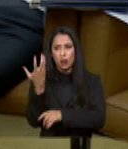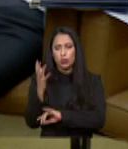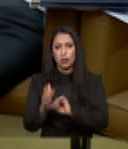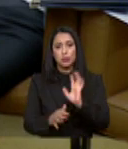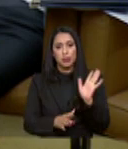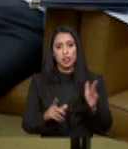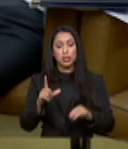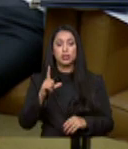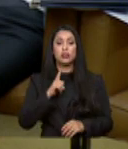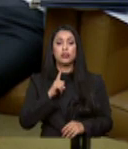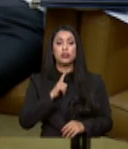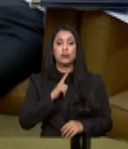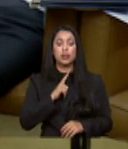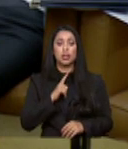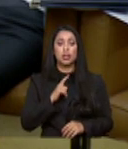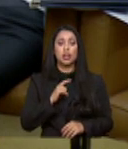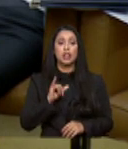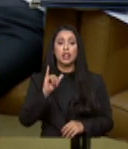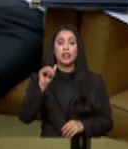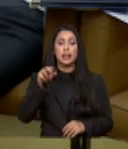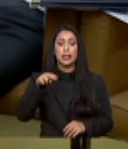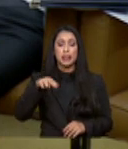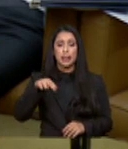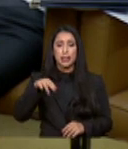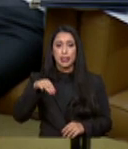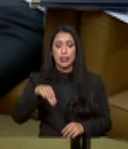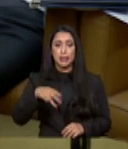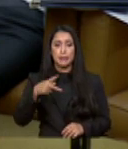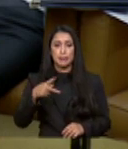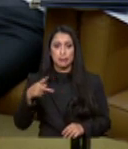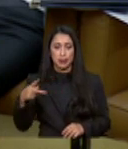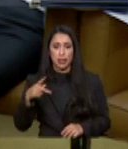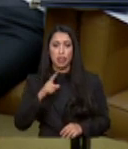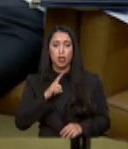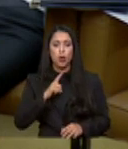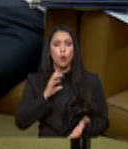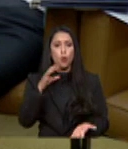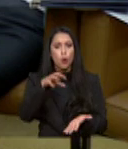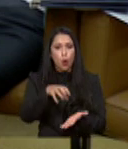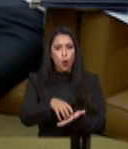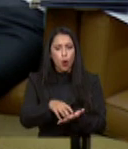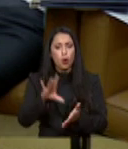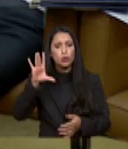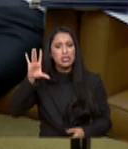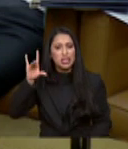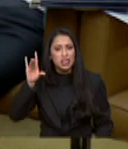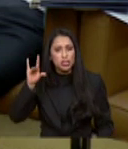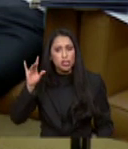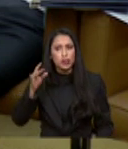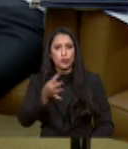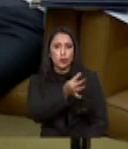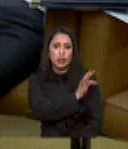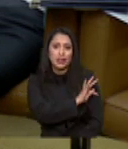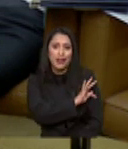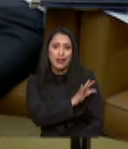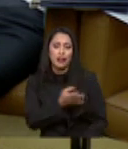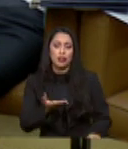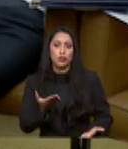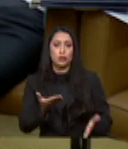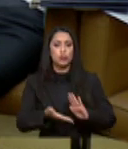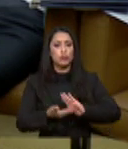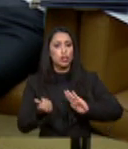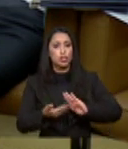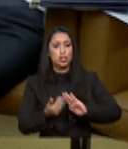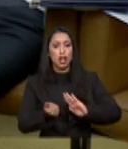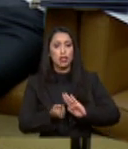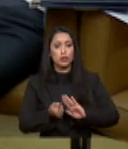tivemos retirada do INPE, um órgão histórico, um órgão científico, um órgão técnico do Estado brasileiro, a competência para